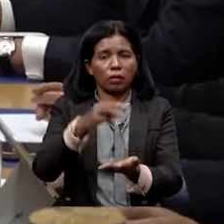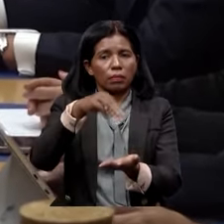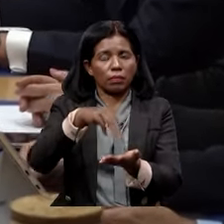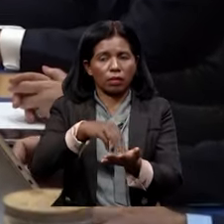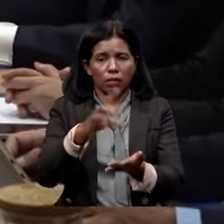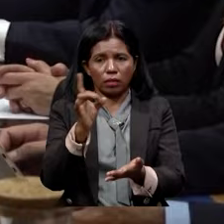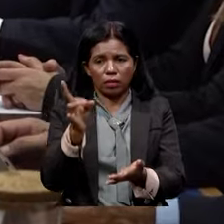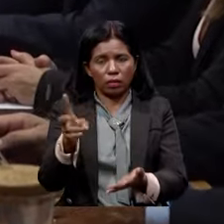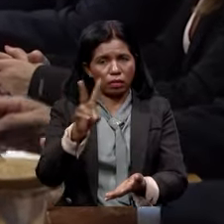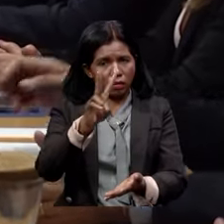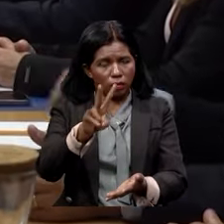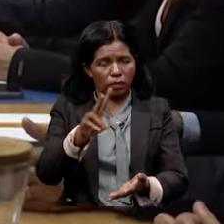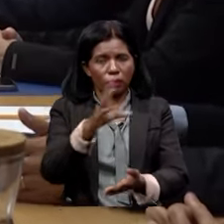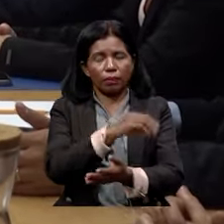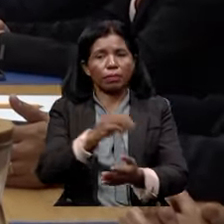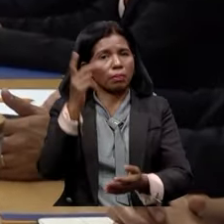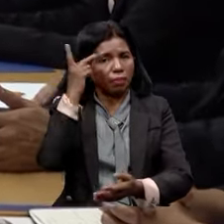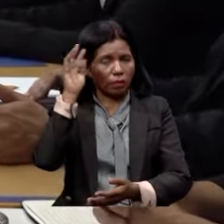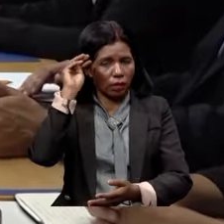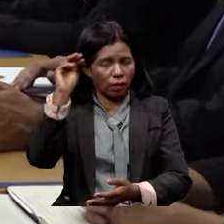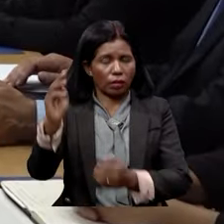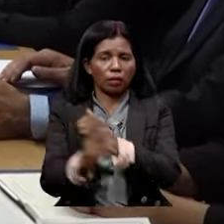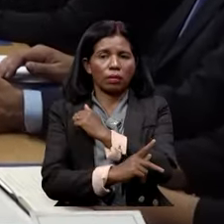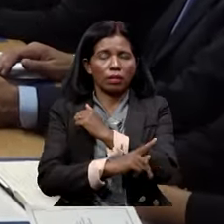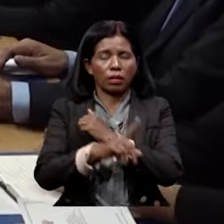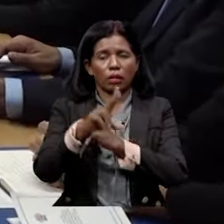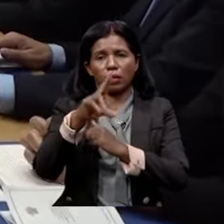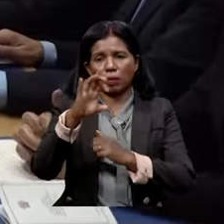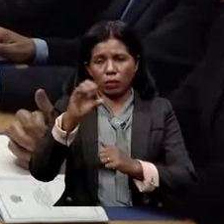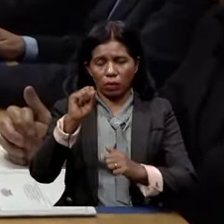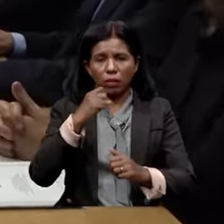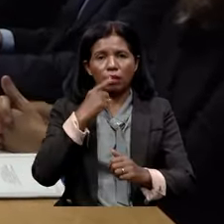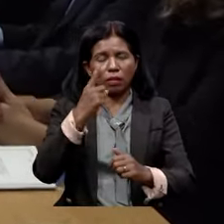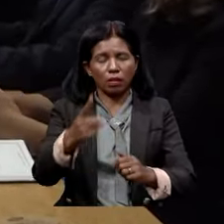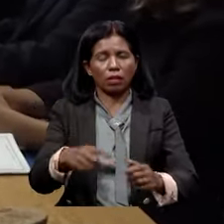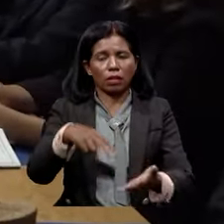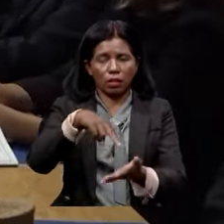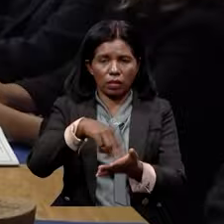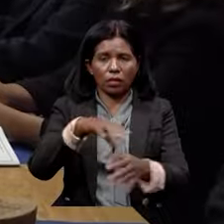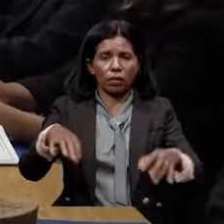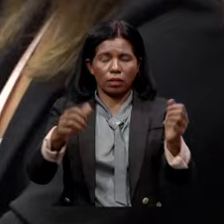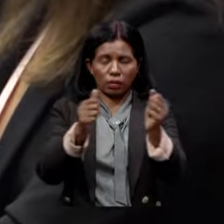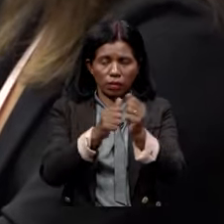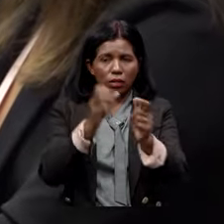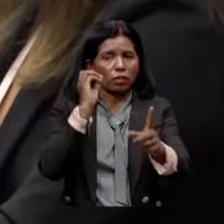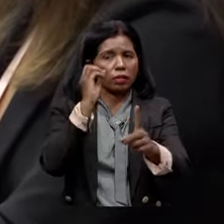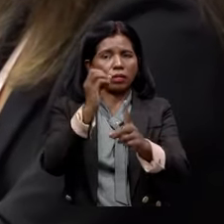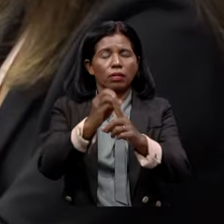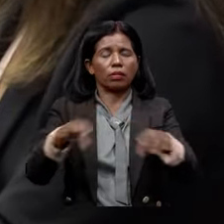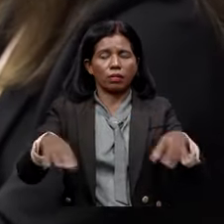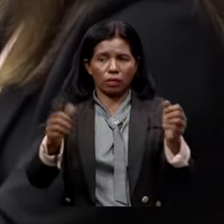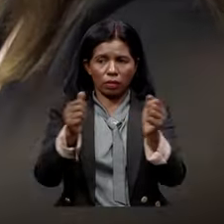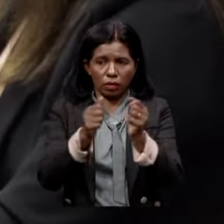rua. E a conferência de imprensa, primeiro-ministro Portugal, Luís Montenegro, Hateten, estabelecimento de cooperação, né, com o objetivo de reforçar a